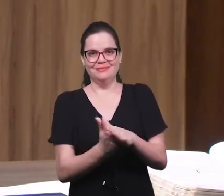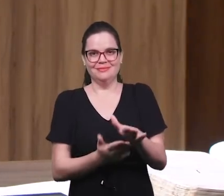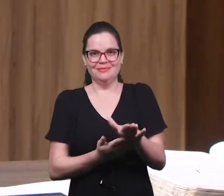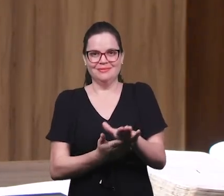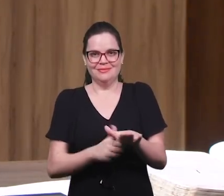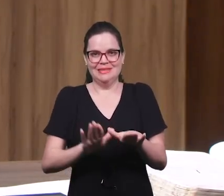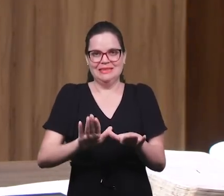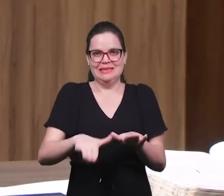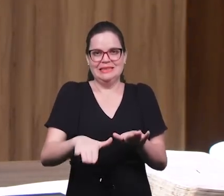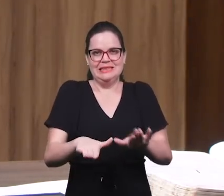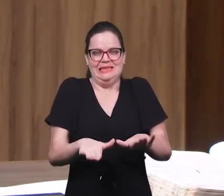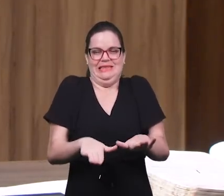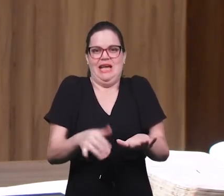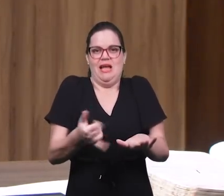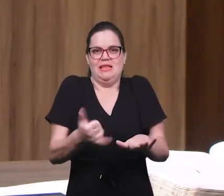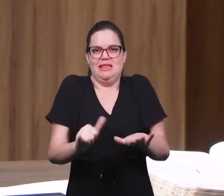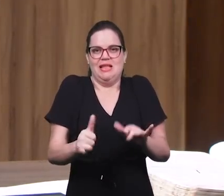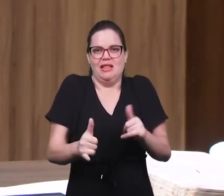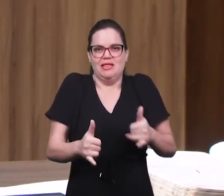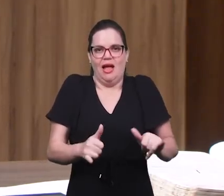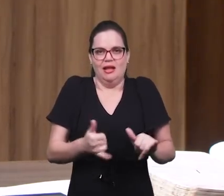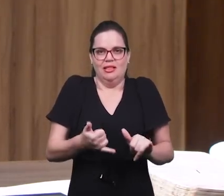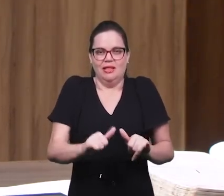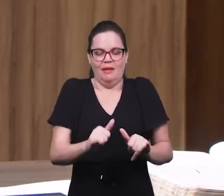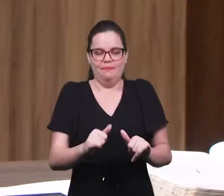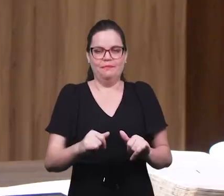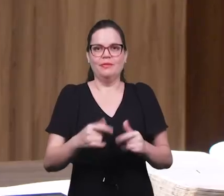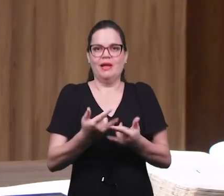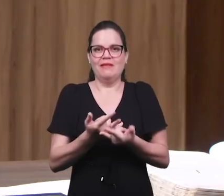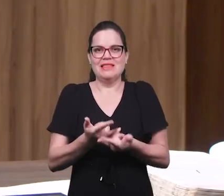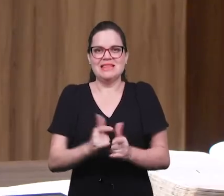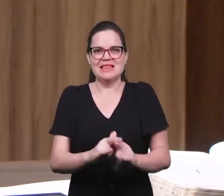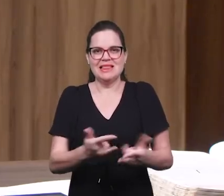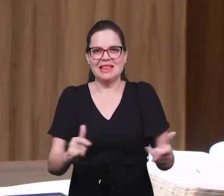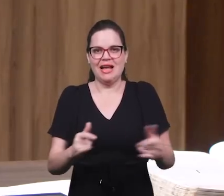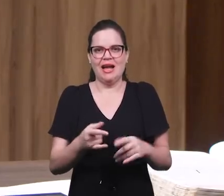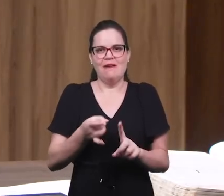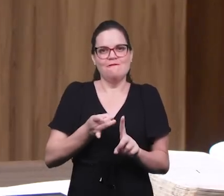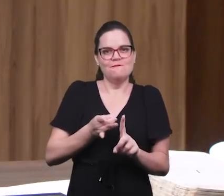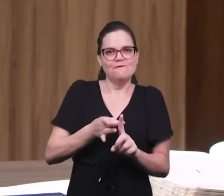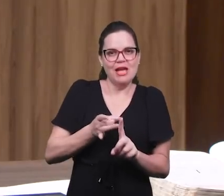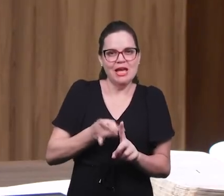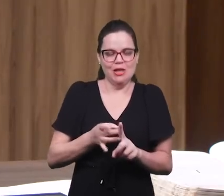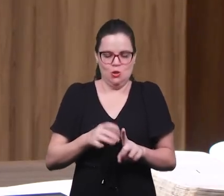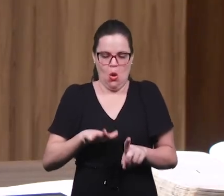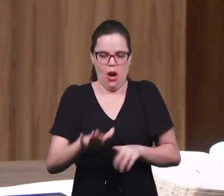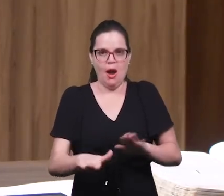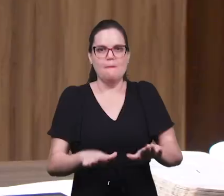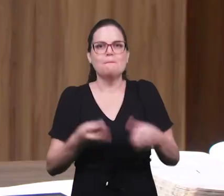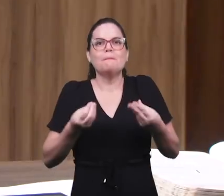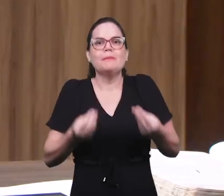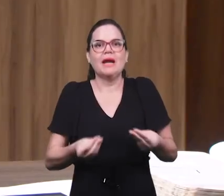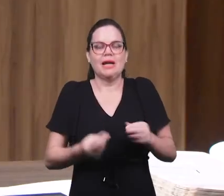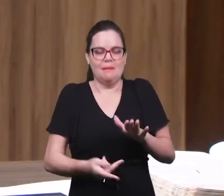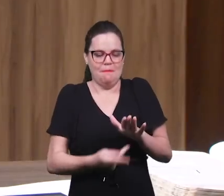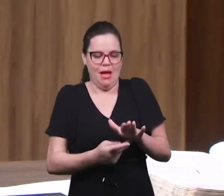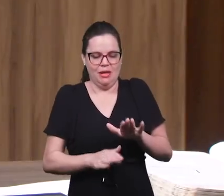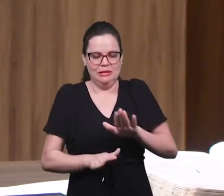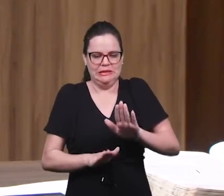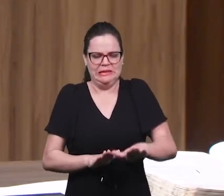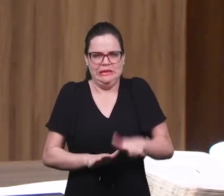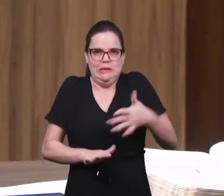espinhos, sob tudo quanto é tipo de coisa que ele botava, aquelas coisas para a pessoa ferir o pé da pessoa mais ainda, né? Então